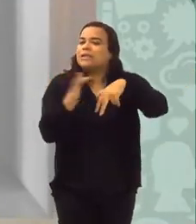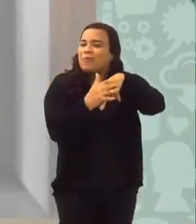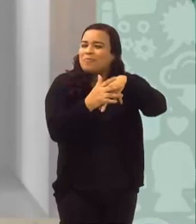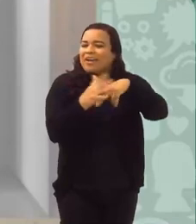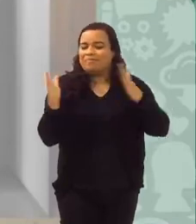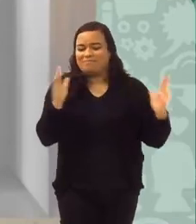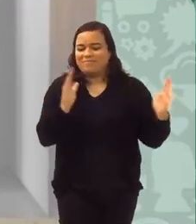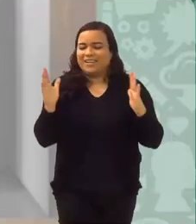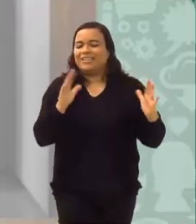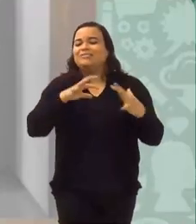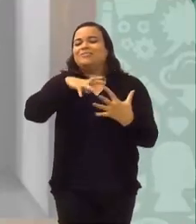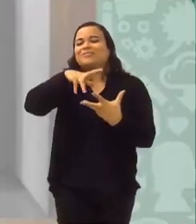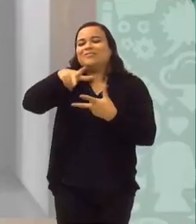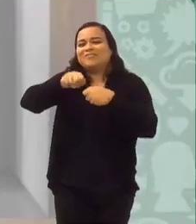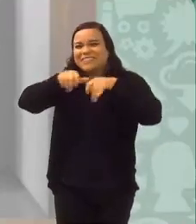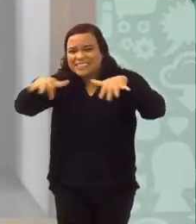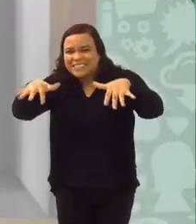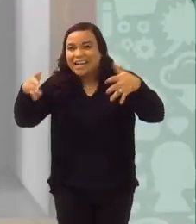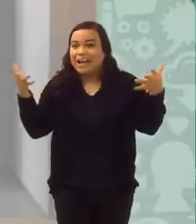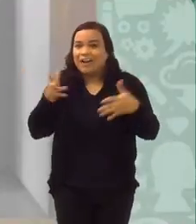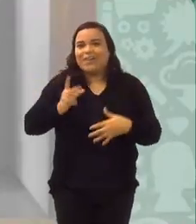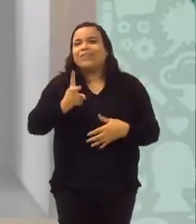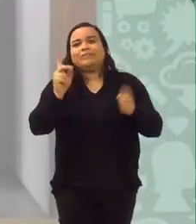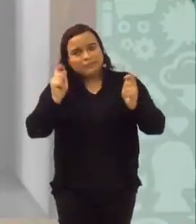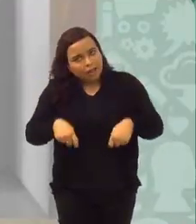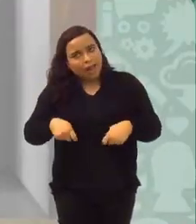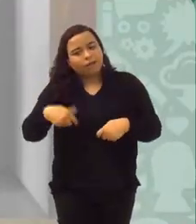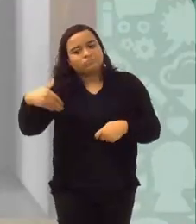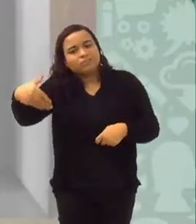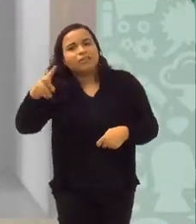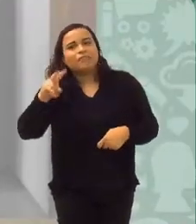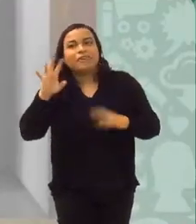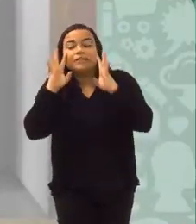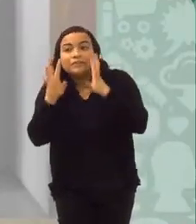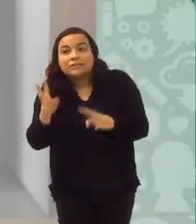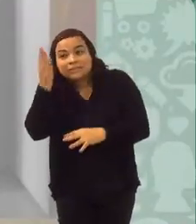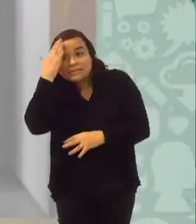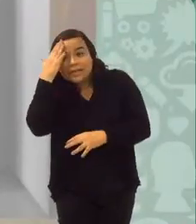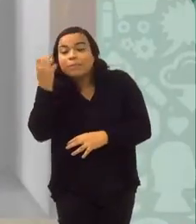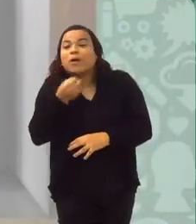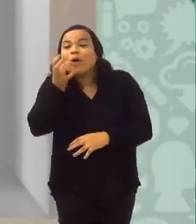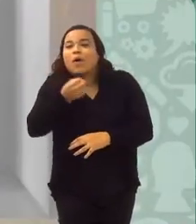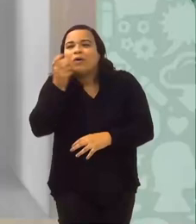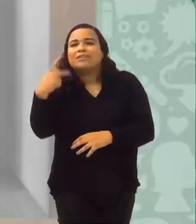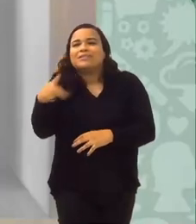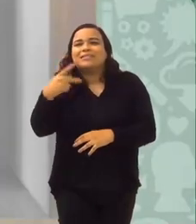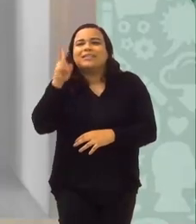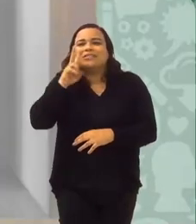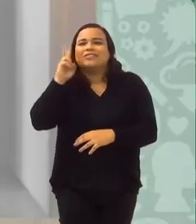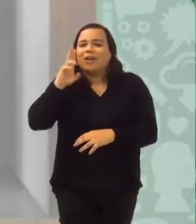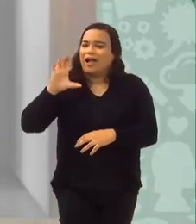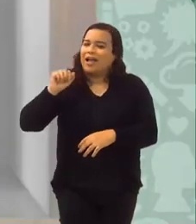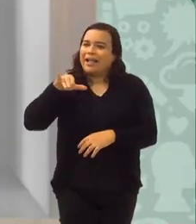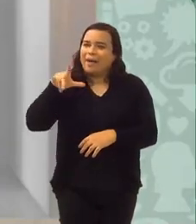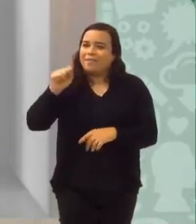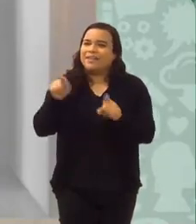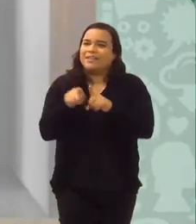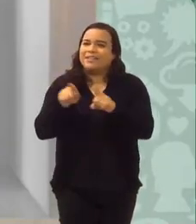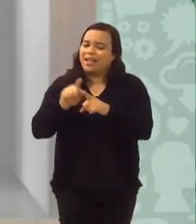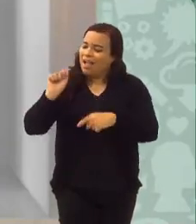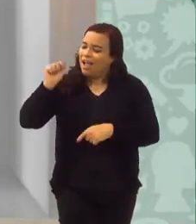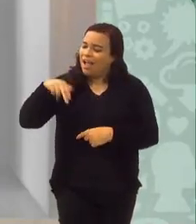a pandemia. Agora podemos continuar. Daqui a pouquinho a gente vai ouvir também um pouquinho do relato das histórias da Camila e